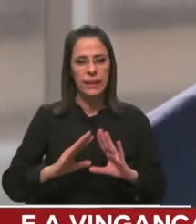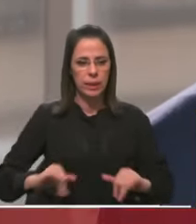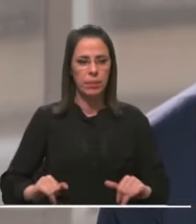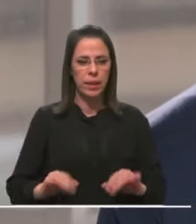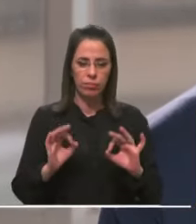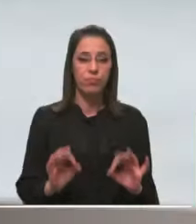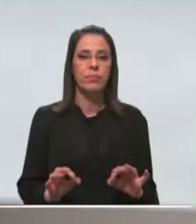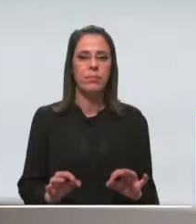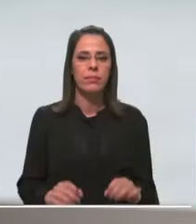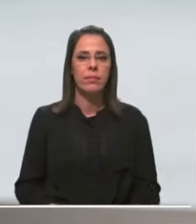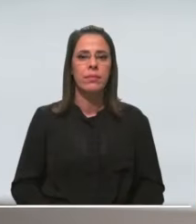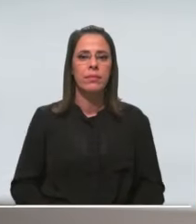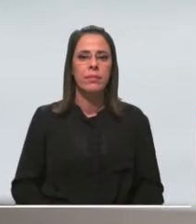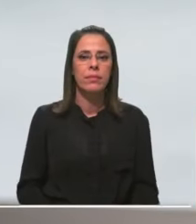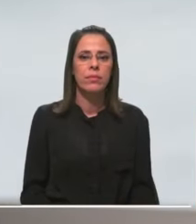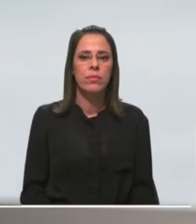separação efetiva?